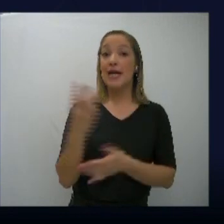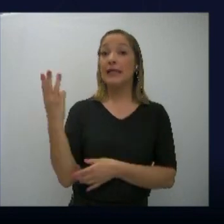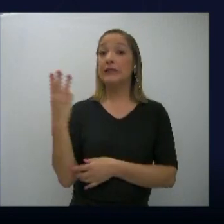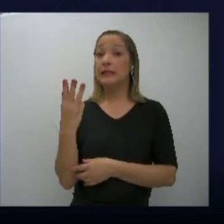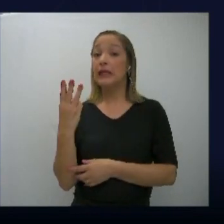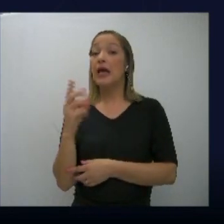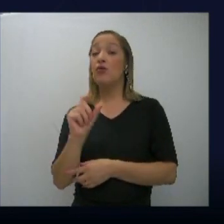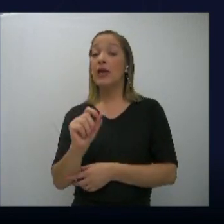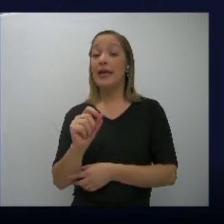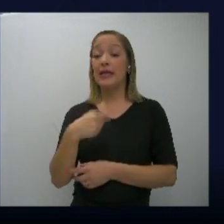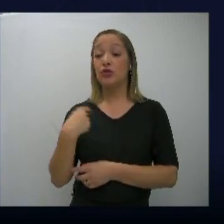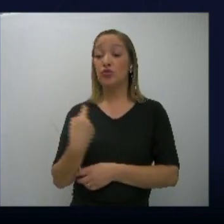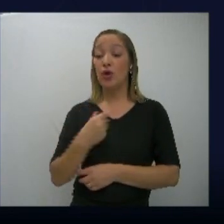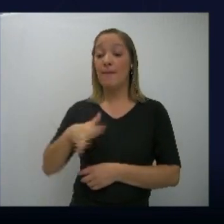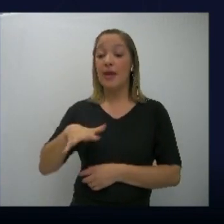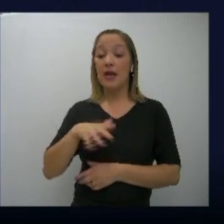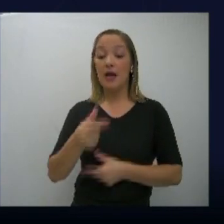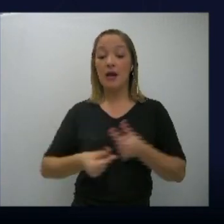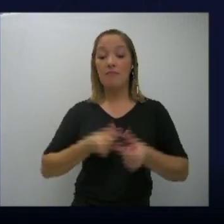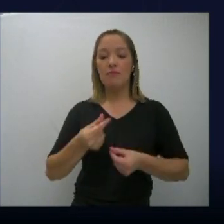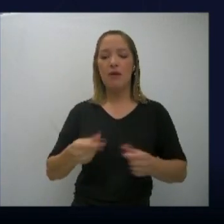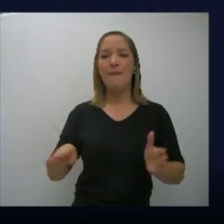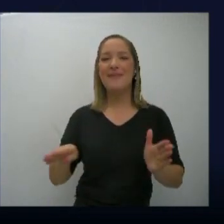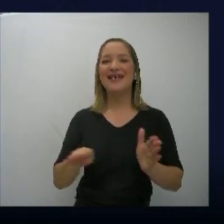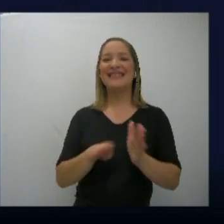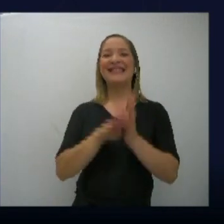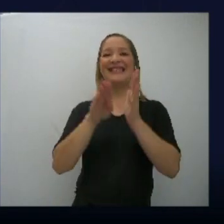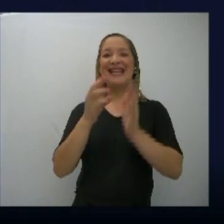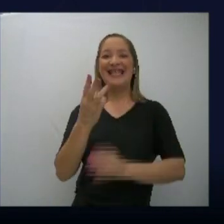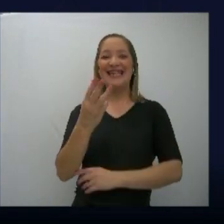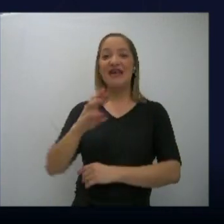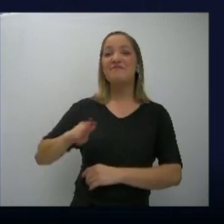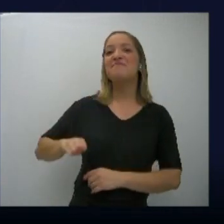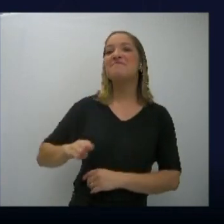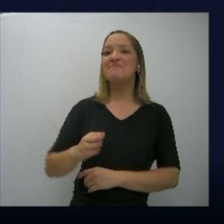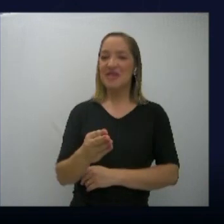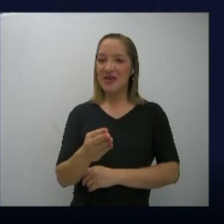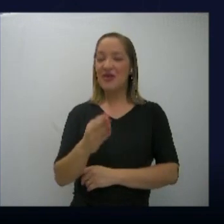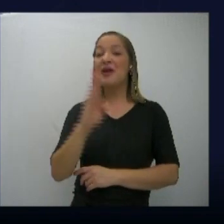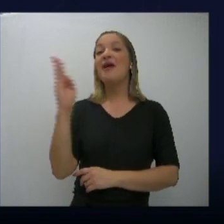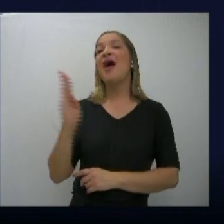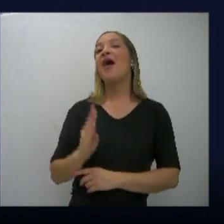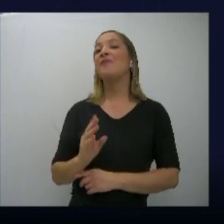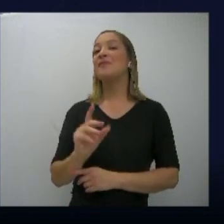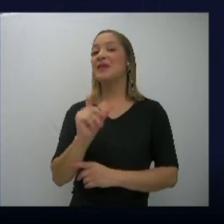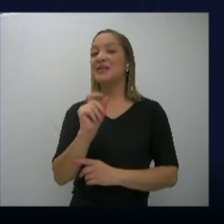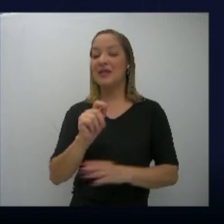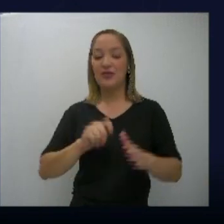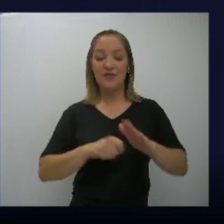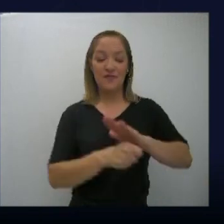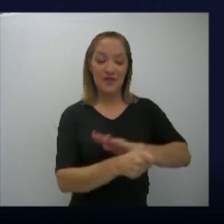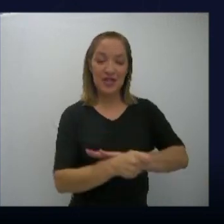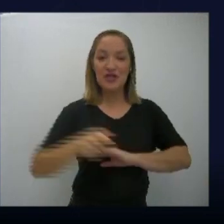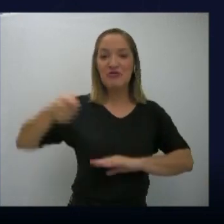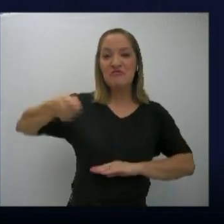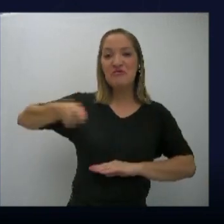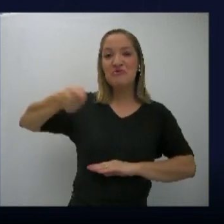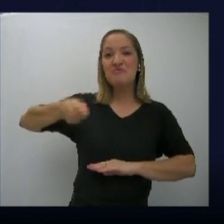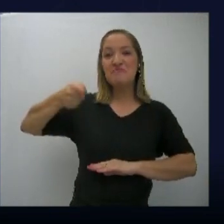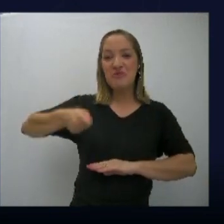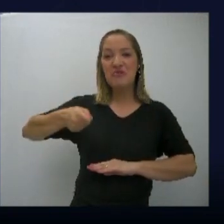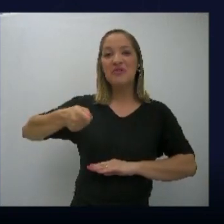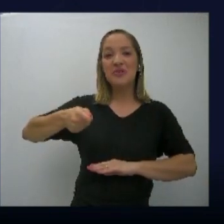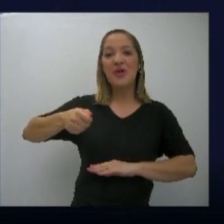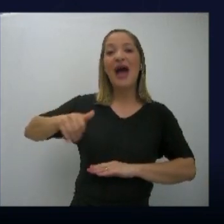setor Mercado de Capitais gente bateu a marca recentemente de 3 milhões de brasileiros é investindo em bolsa Record